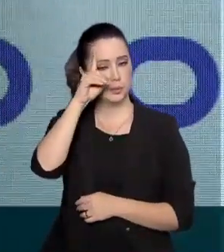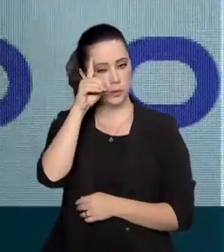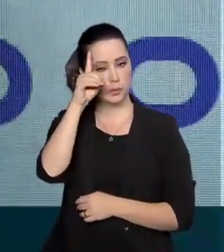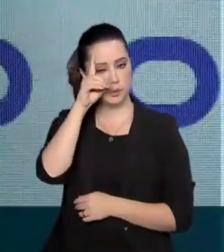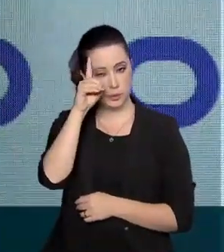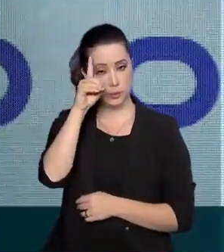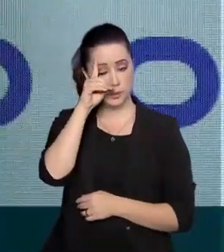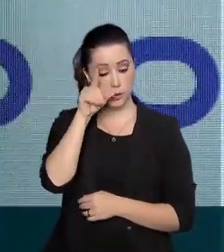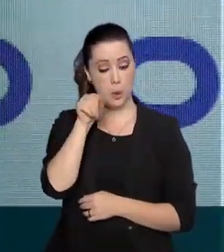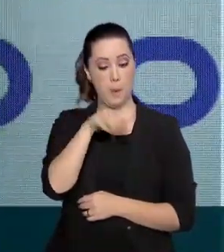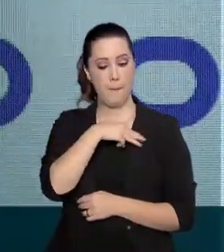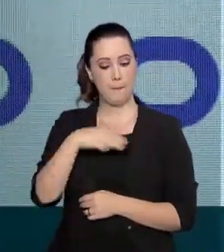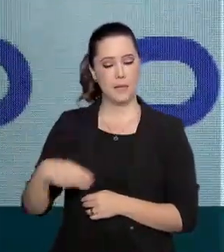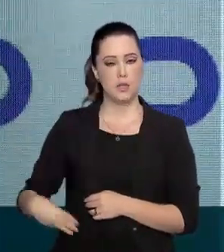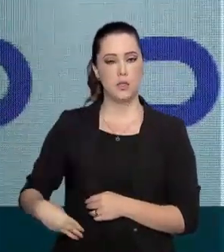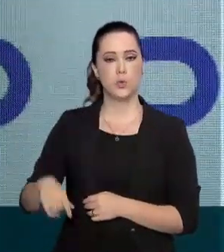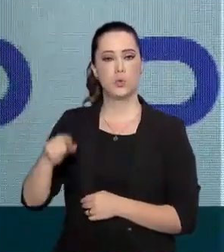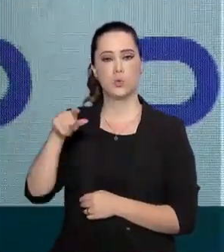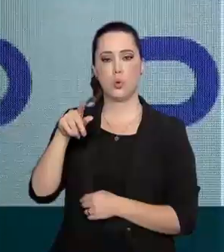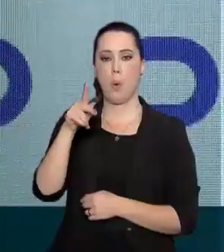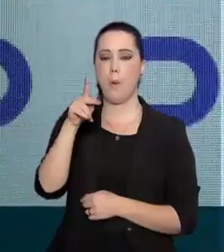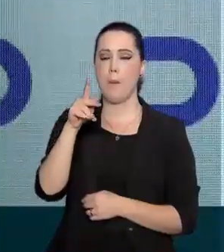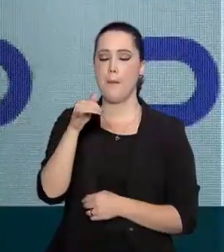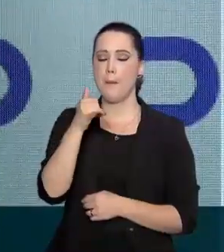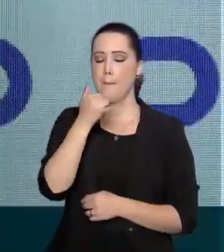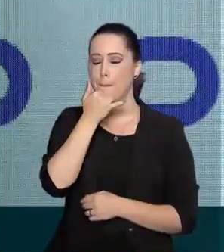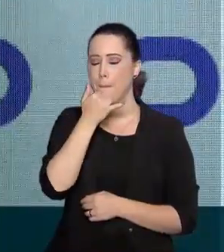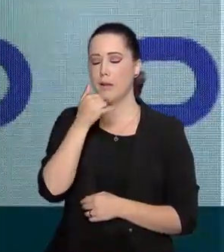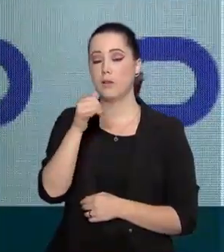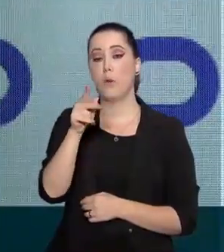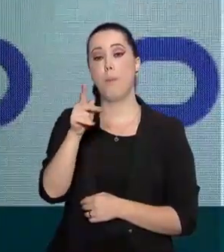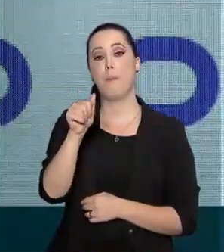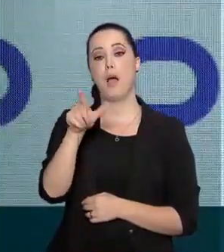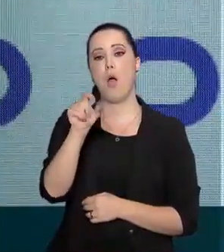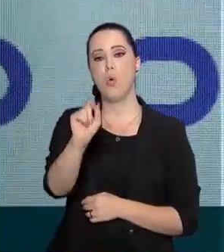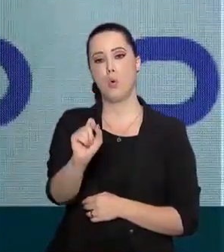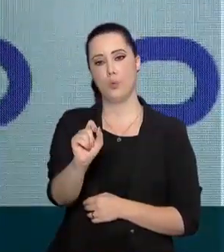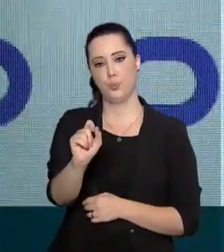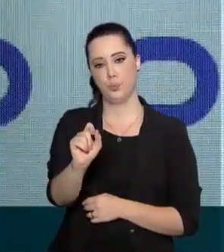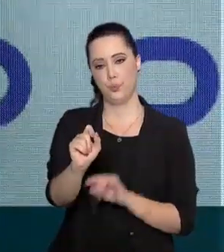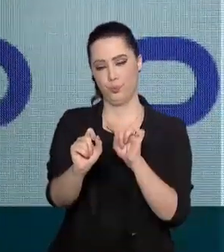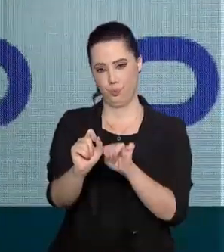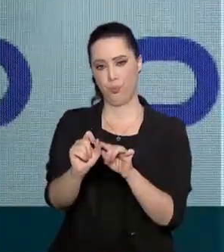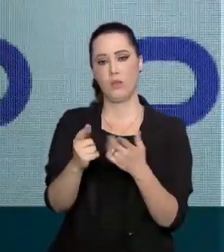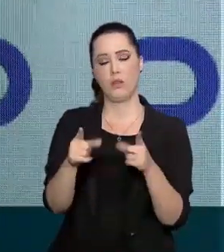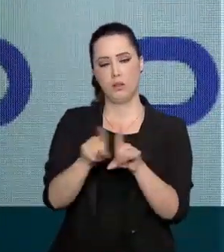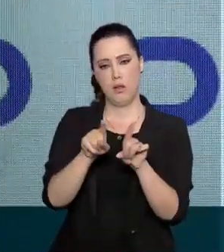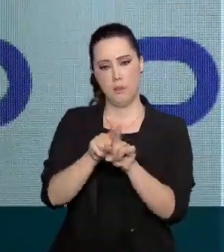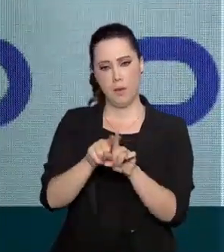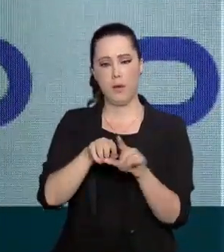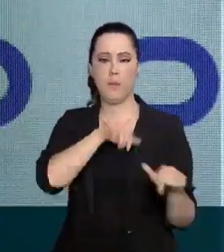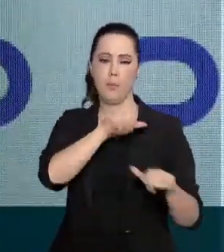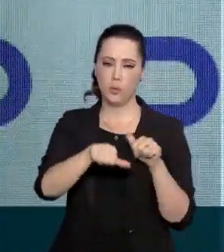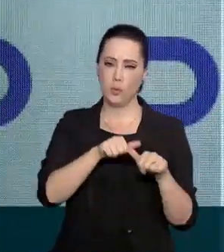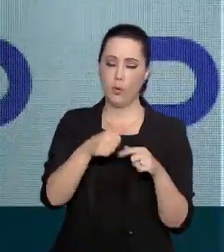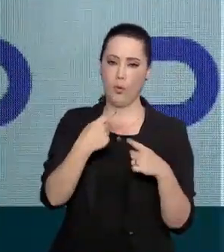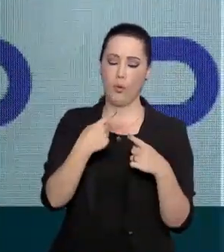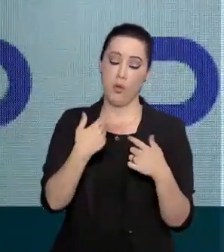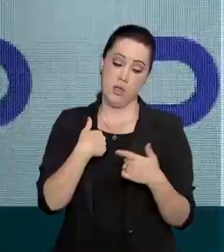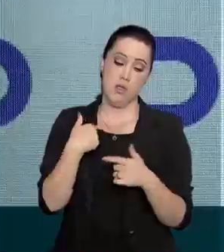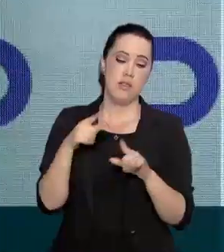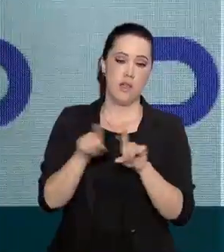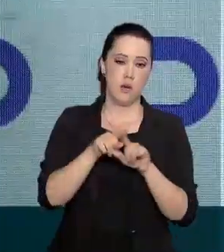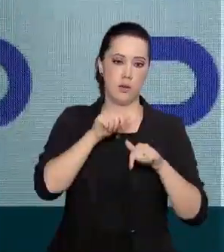ele vem demonstrando ao Brasil que eu mudei também, que no passado eu era estatizante. Até quando